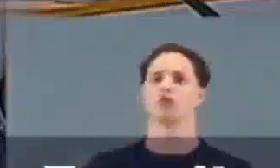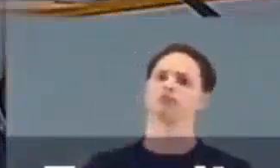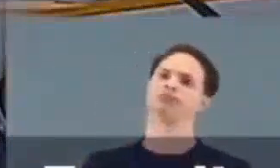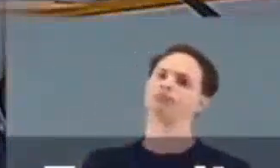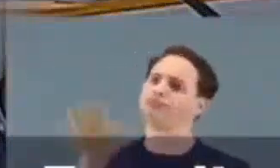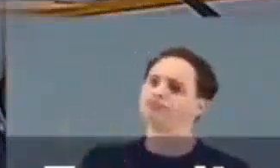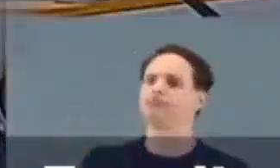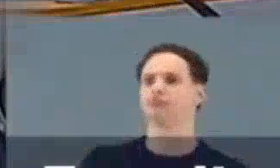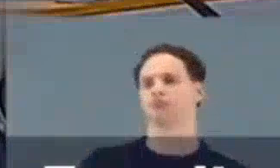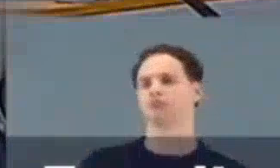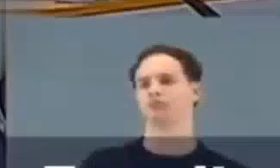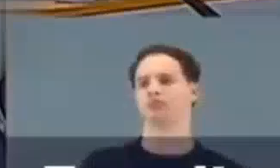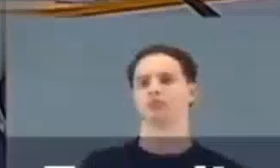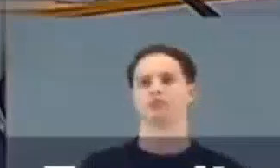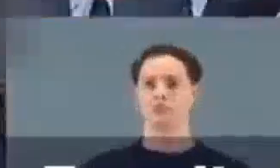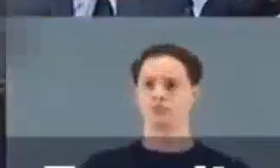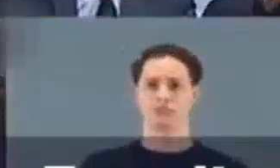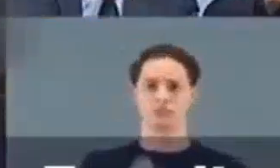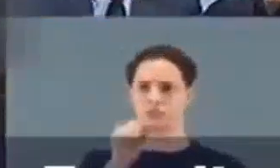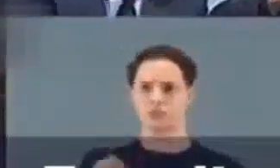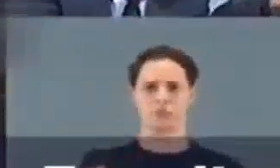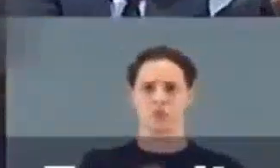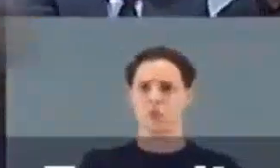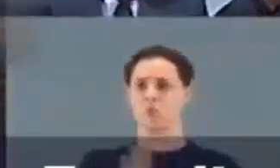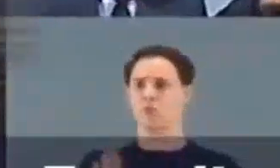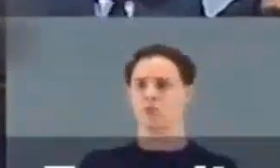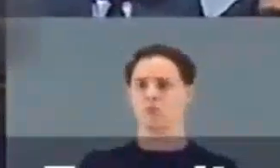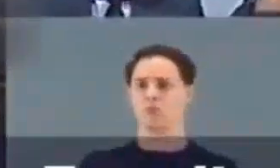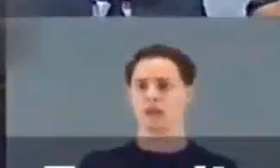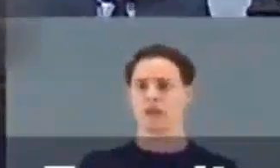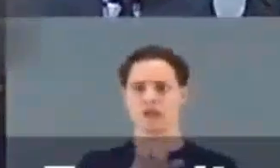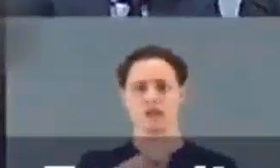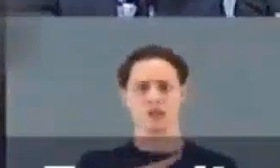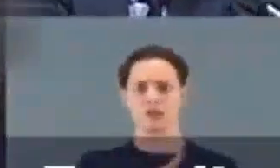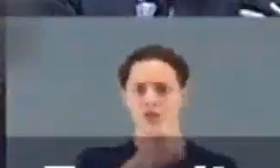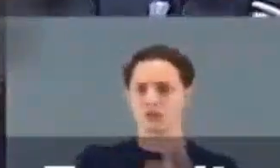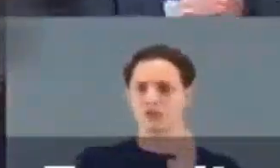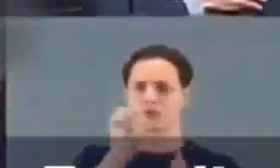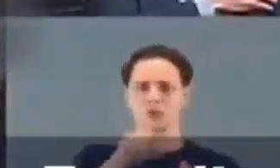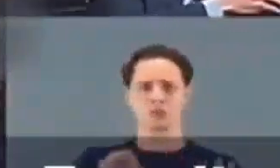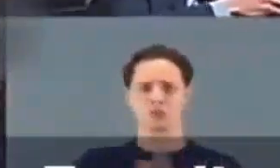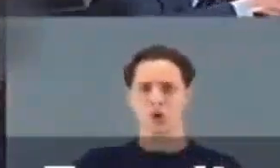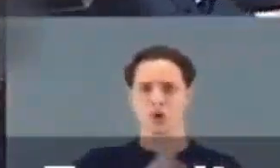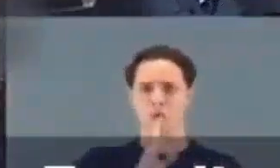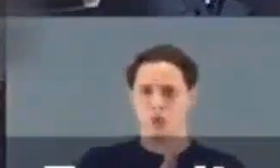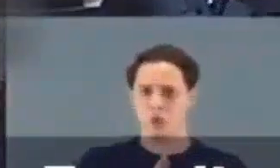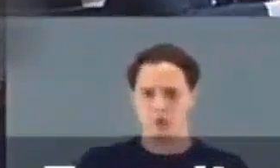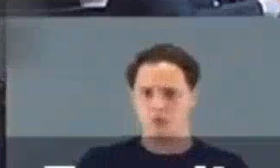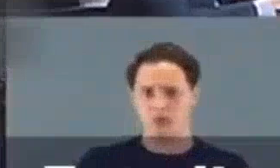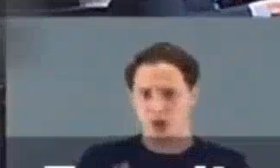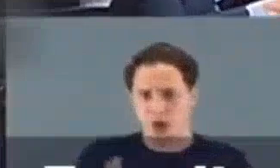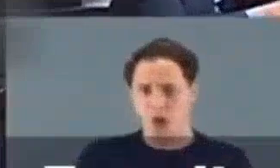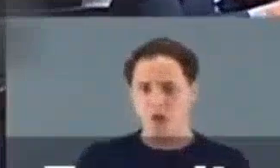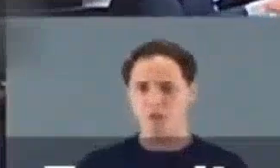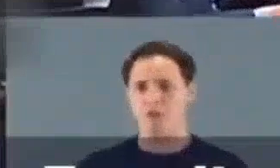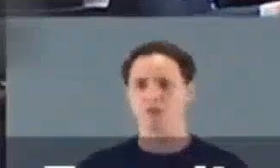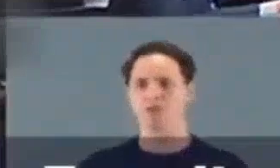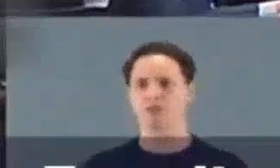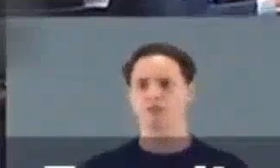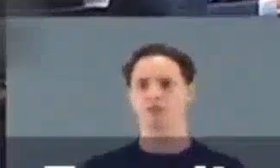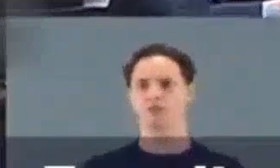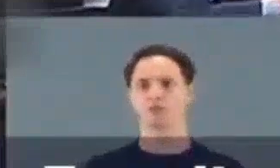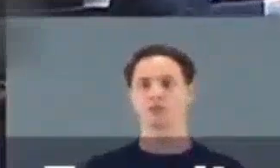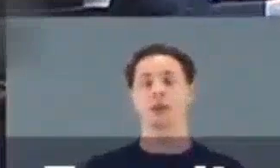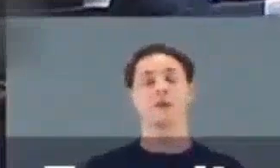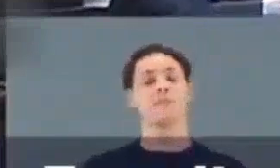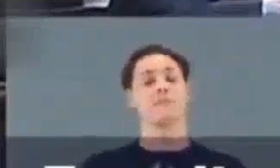Deputado, por favor. E que está satisfeito com a resposta que ele deu. Depende do